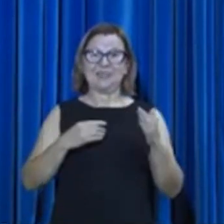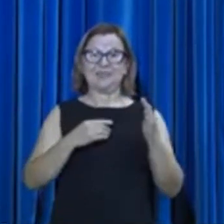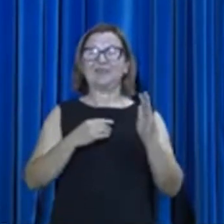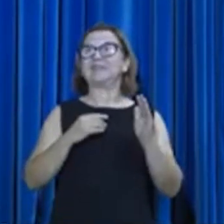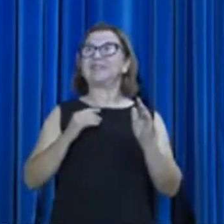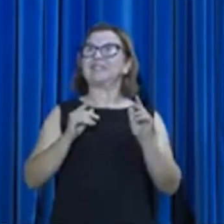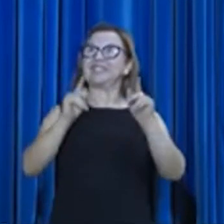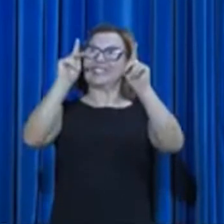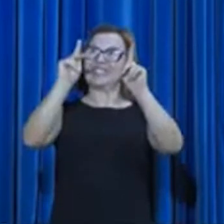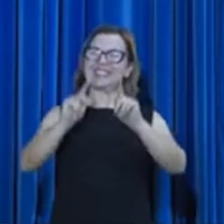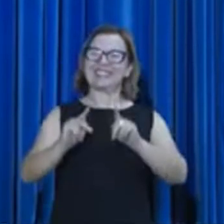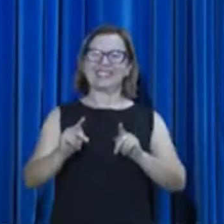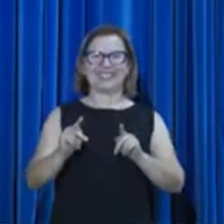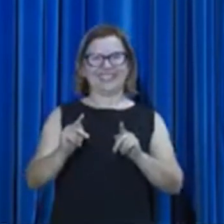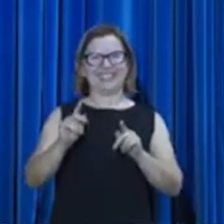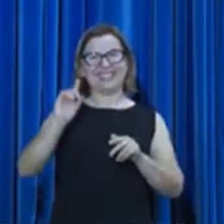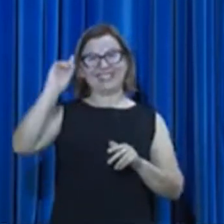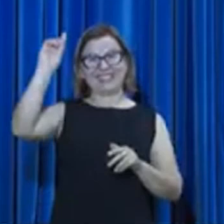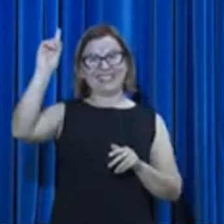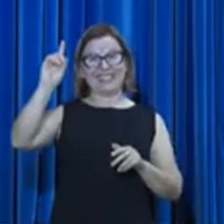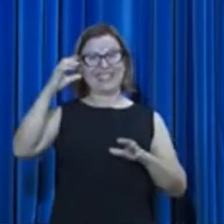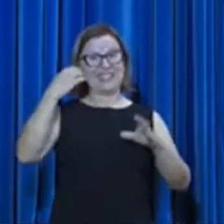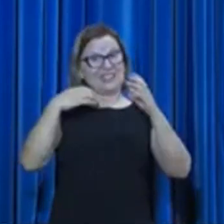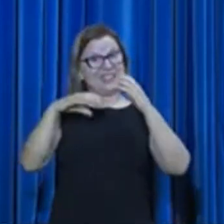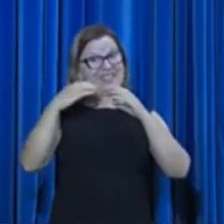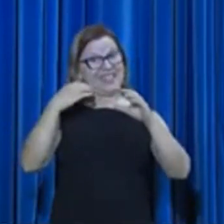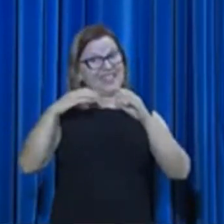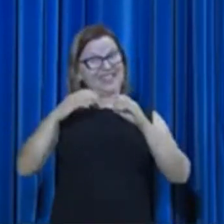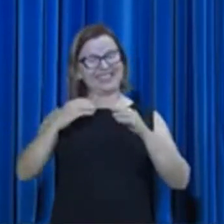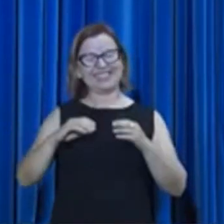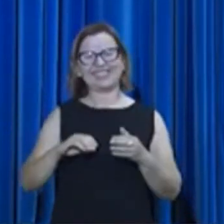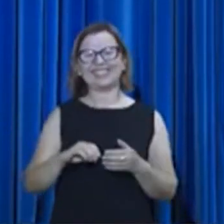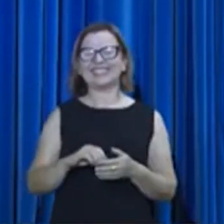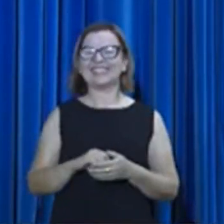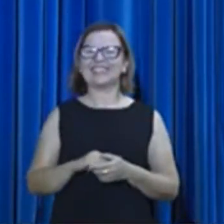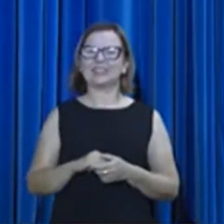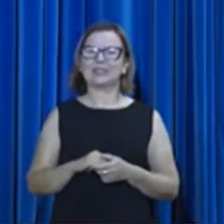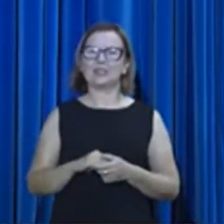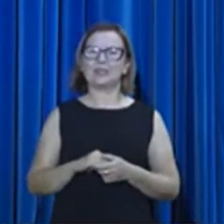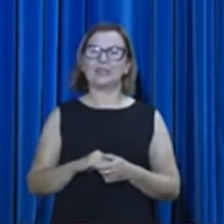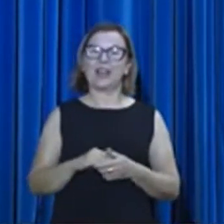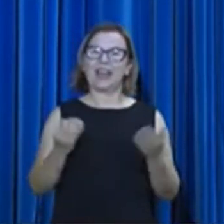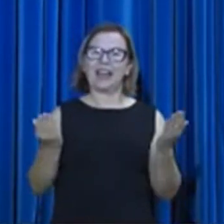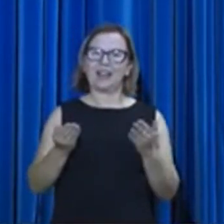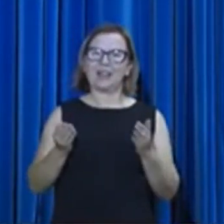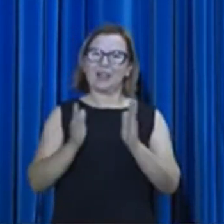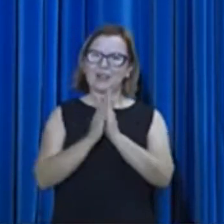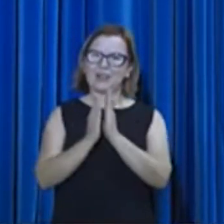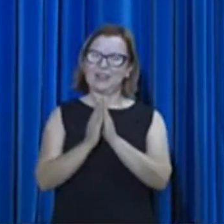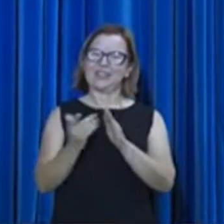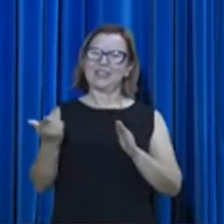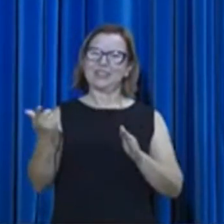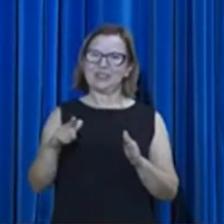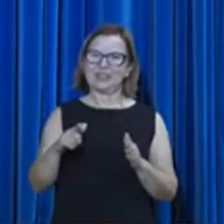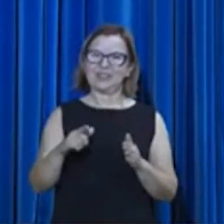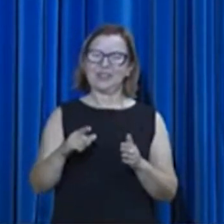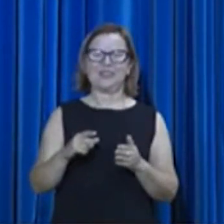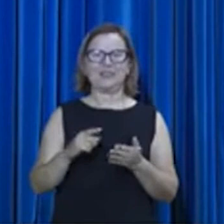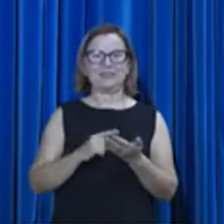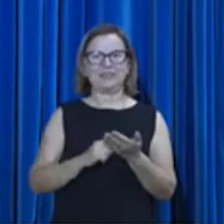com cântico. Mais uma vez nós vamos colocar diante do Senhor, pedir que o Espírito Santo fale conosco nesta